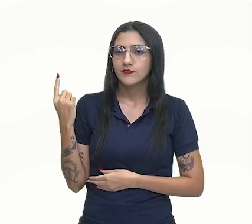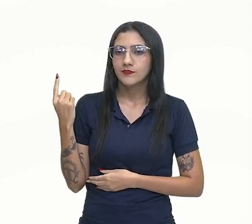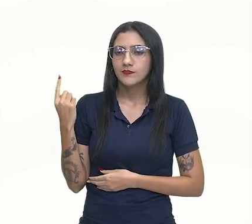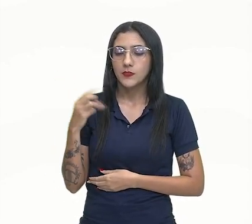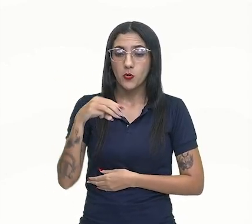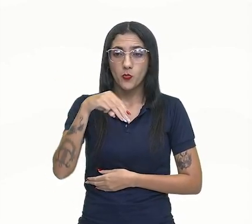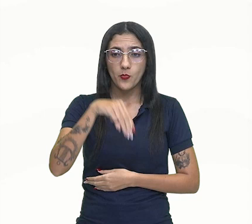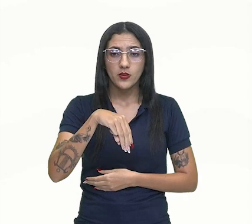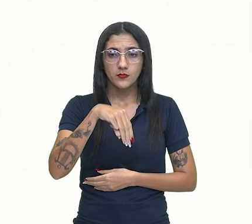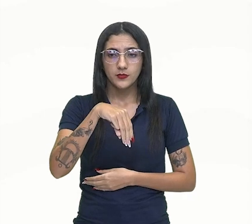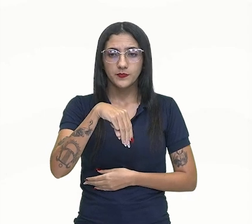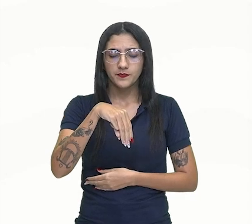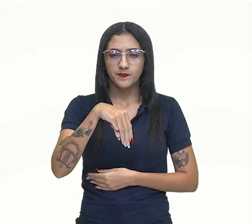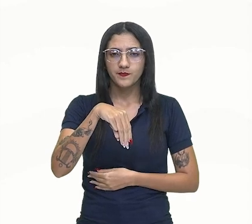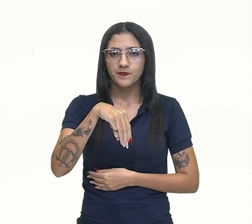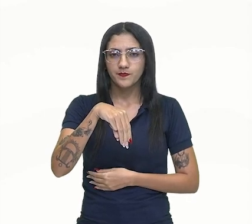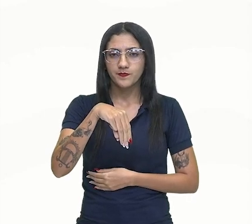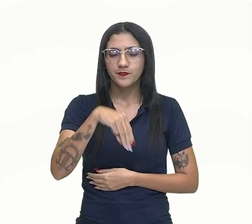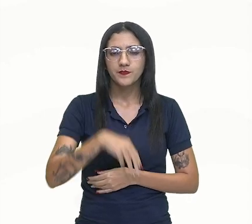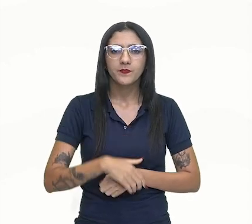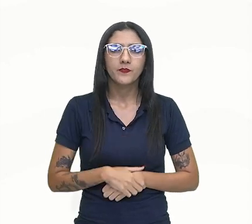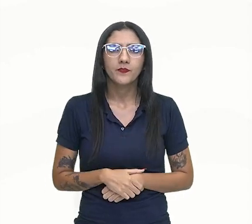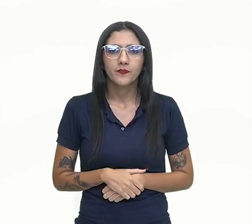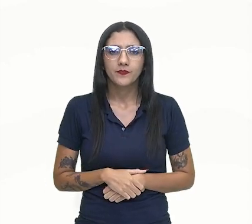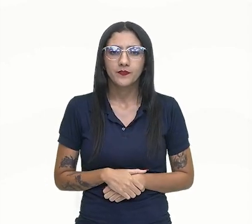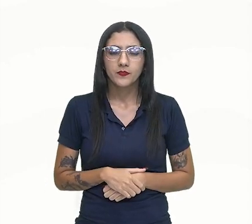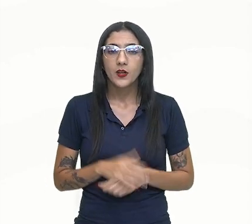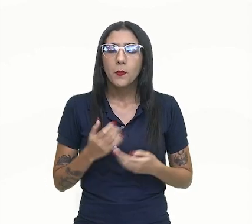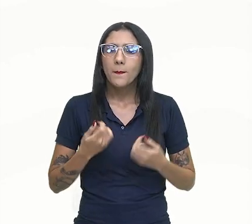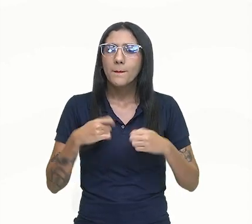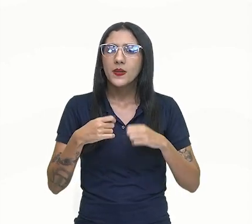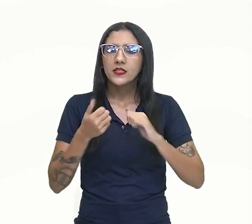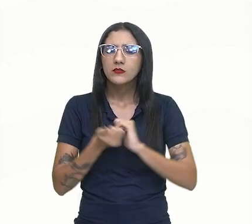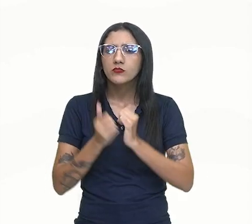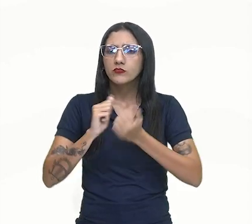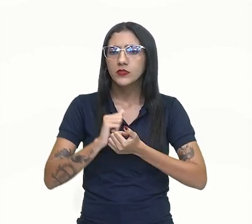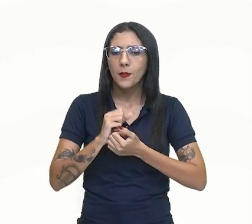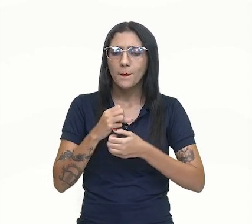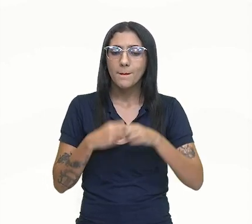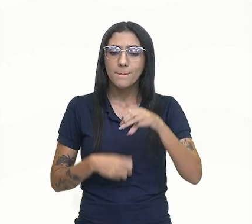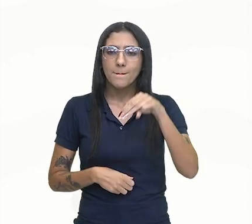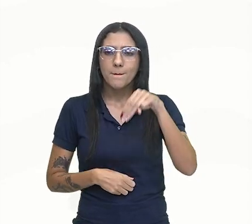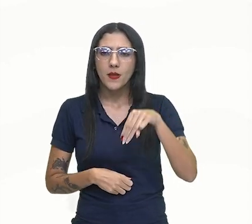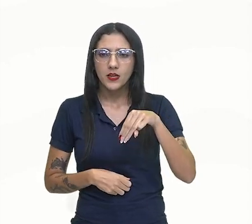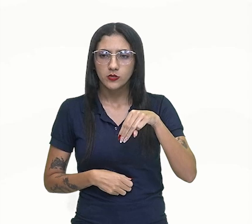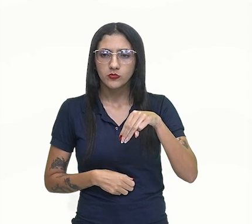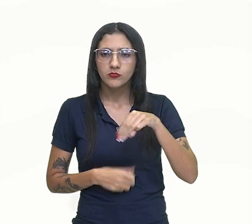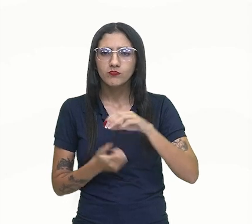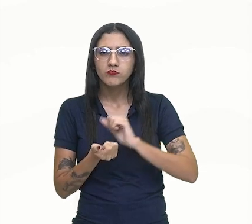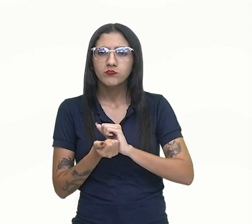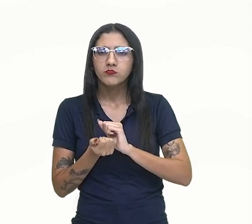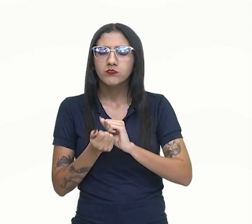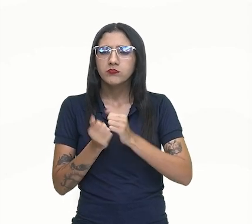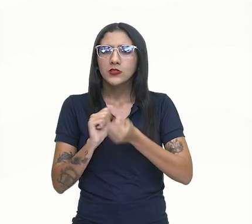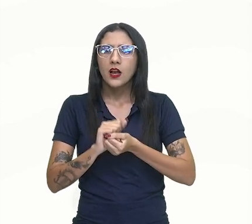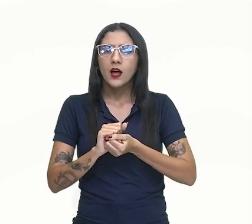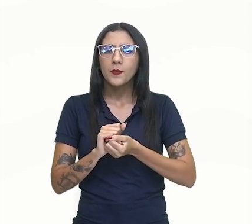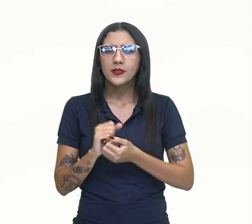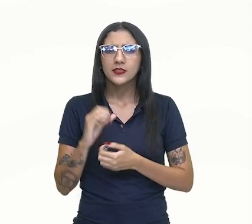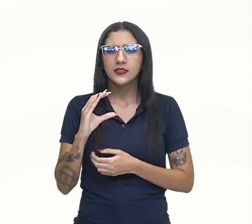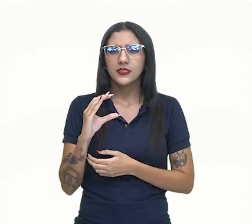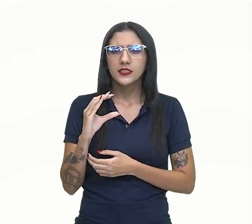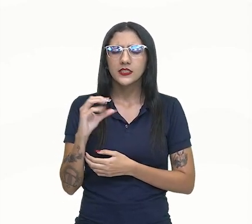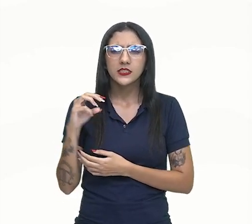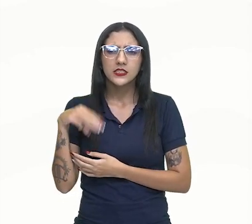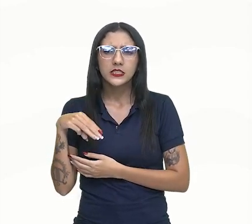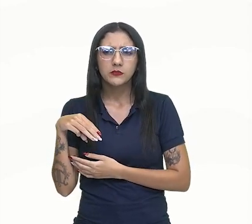que é um metro, tá? Eu preciso fazer a conversão de metro para centímetro, por exemplo.